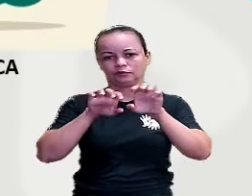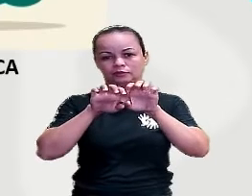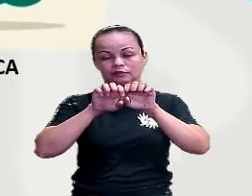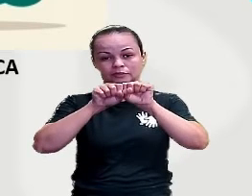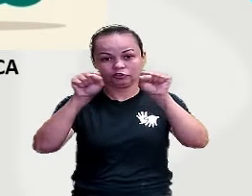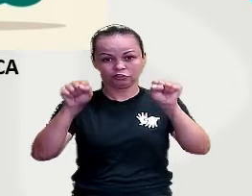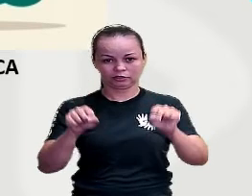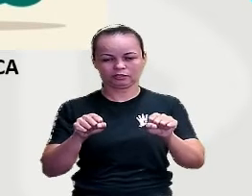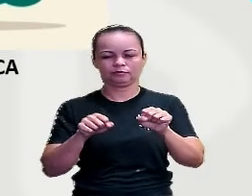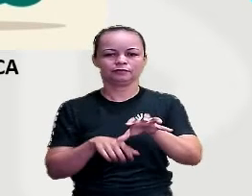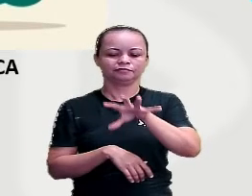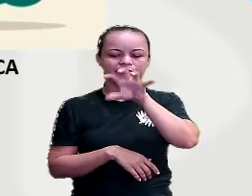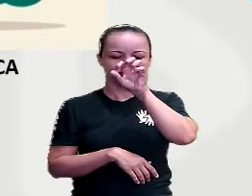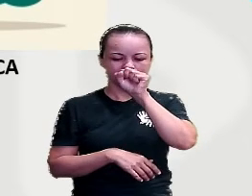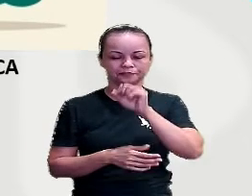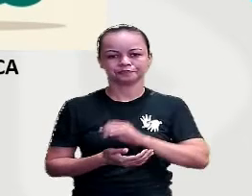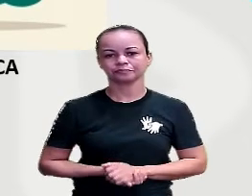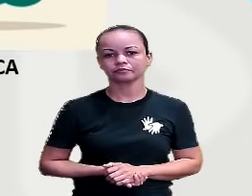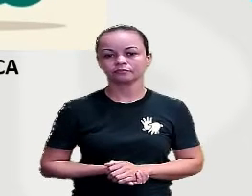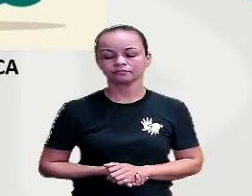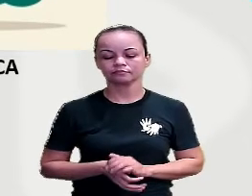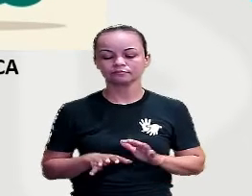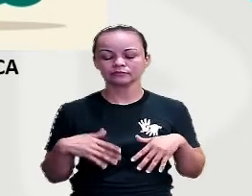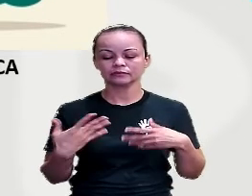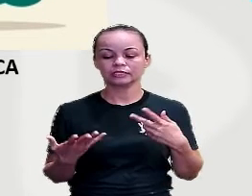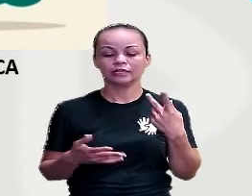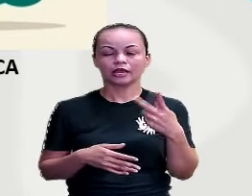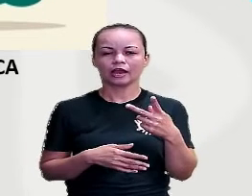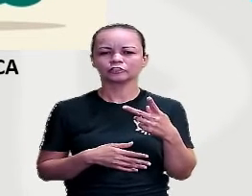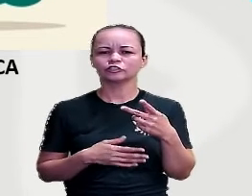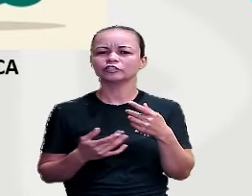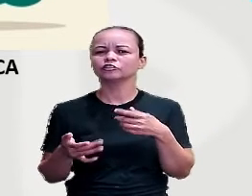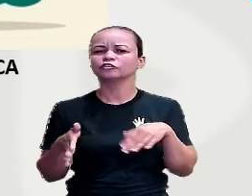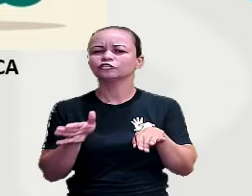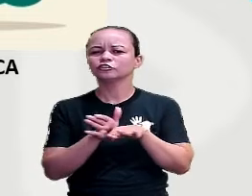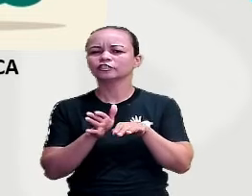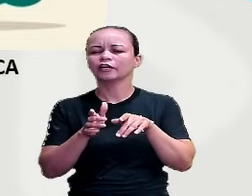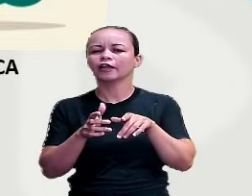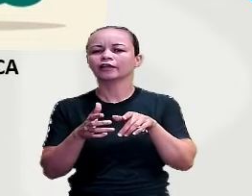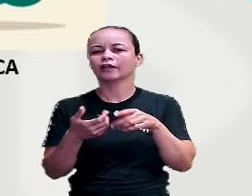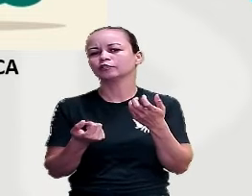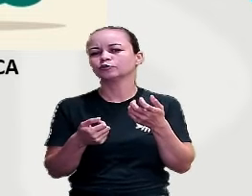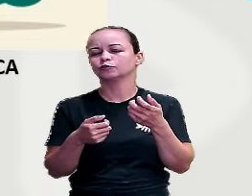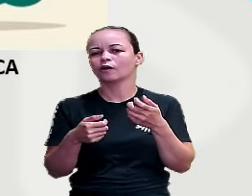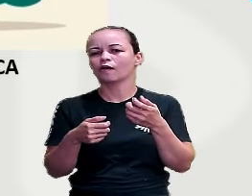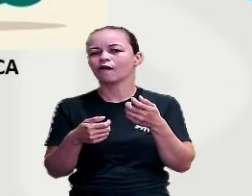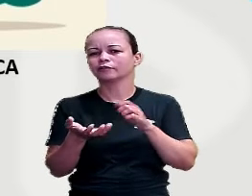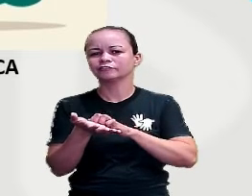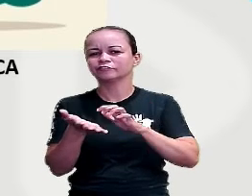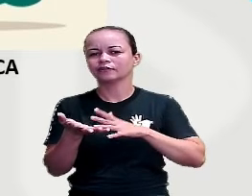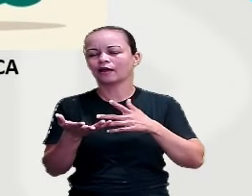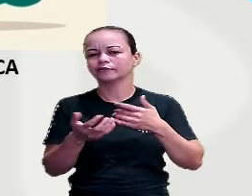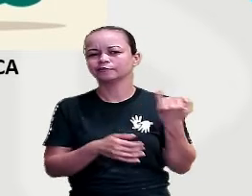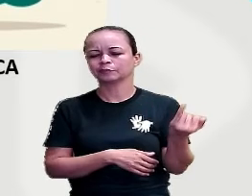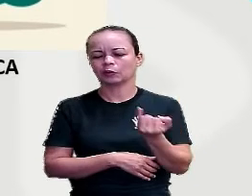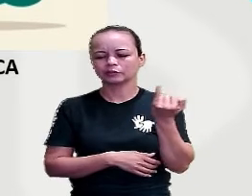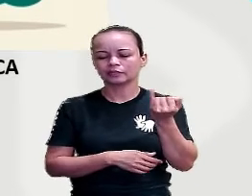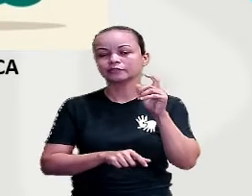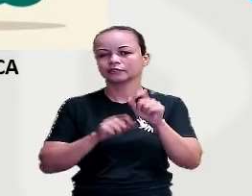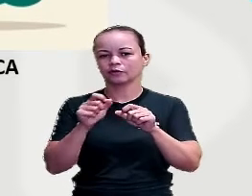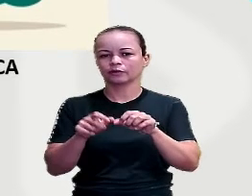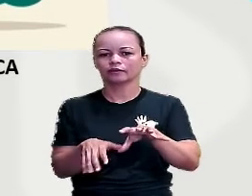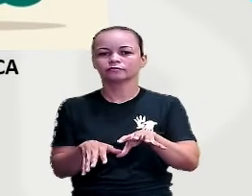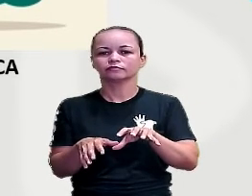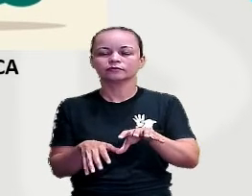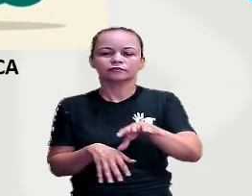sistema respiratório, tá certo? E aí a gente chega numa questão extremamente importante, que é a nossa frequência